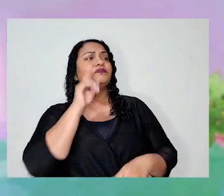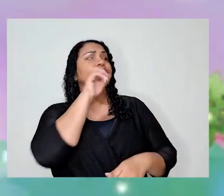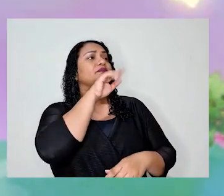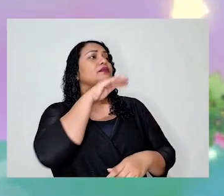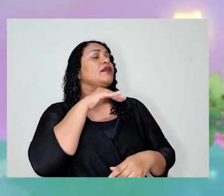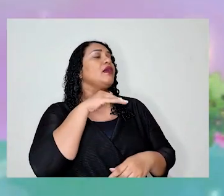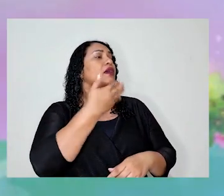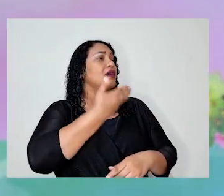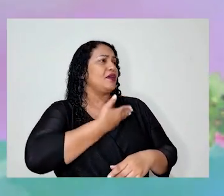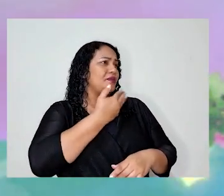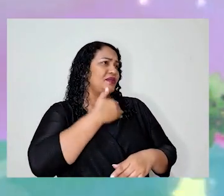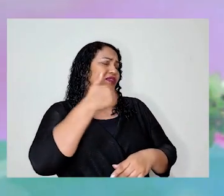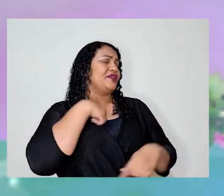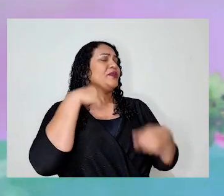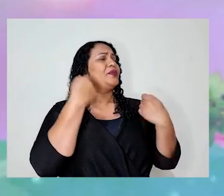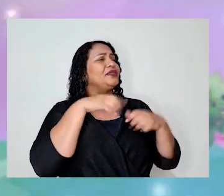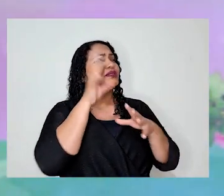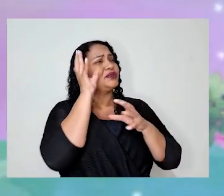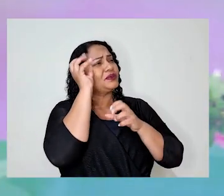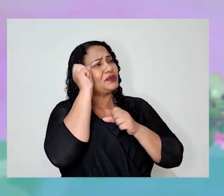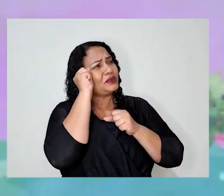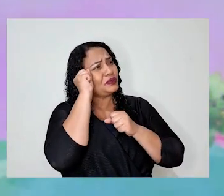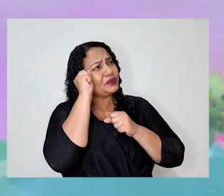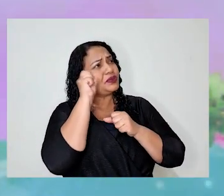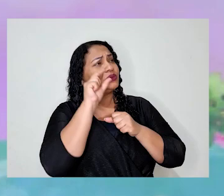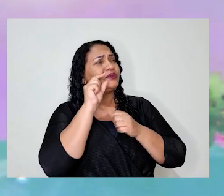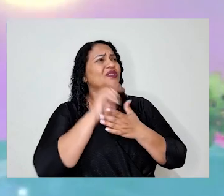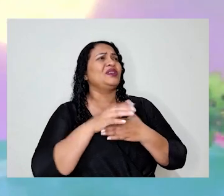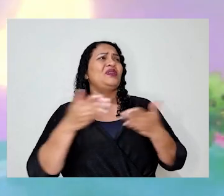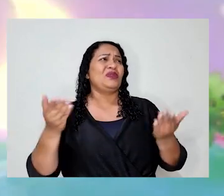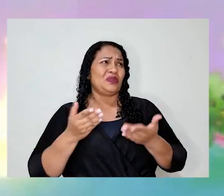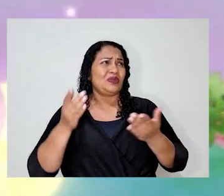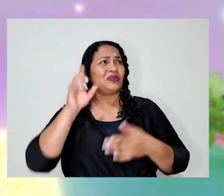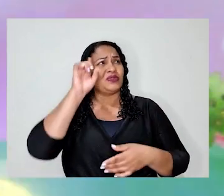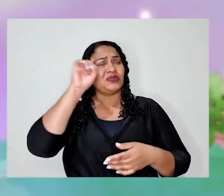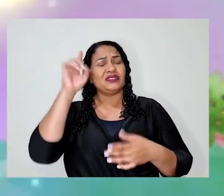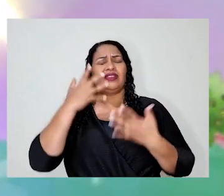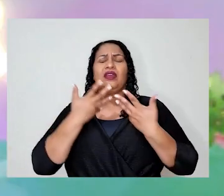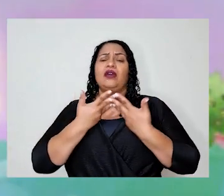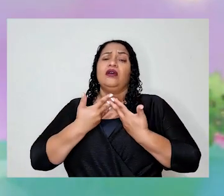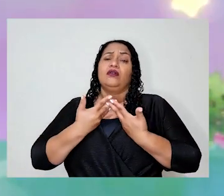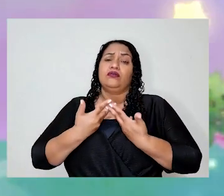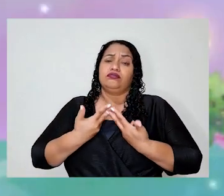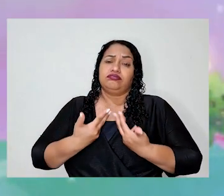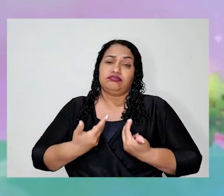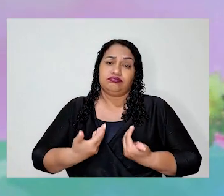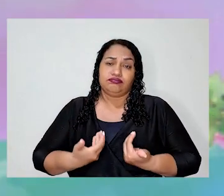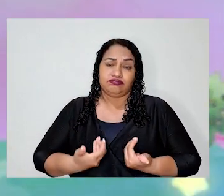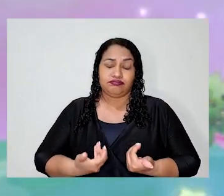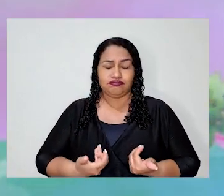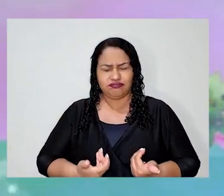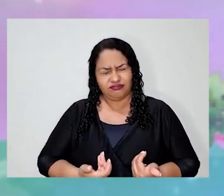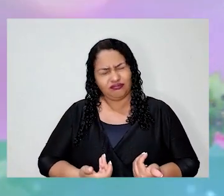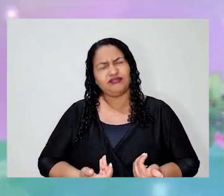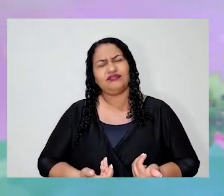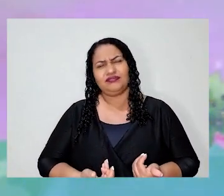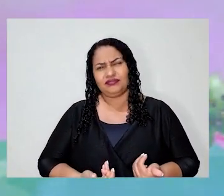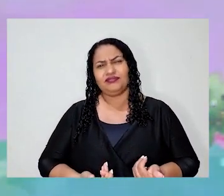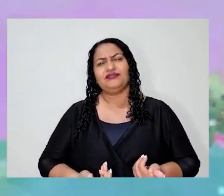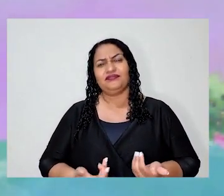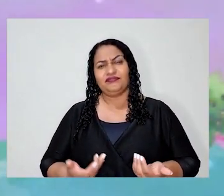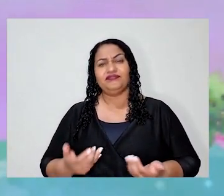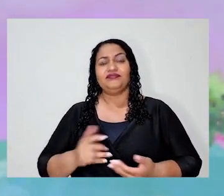amiga, estou precisando dormir um pouco. Hoje o dia foi muito cansativo. Estou